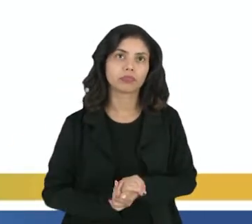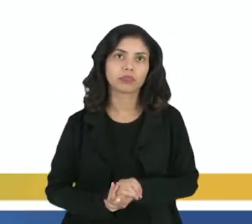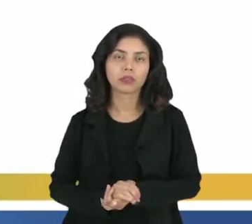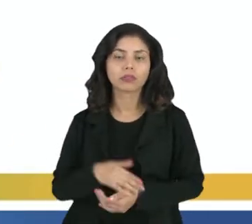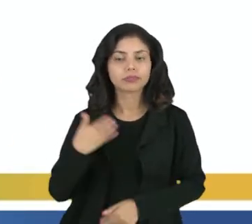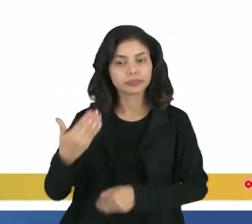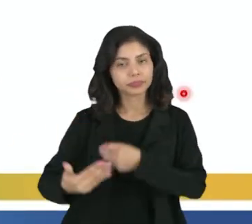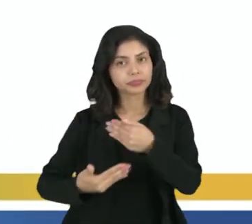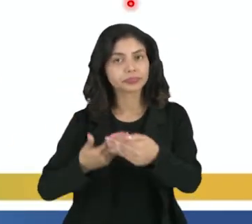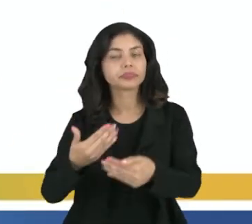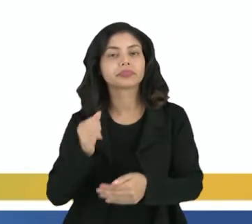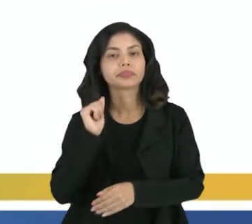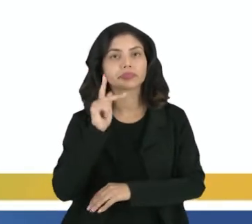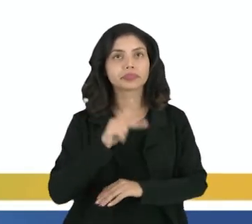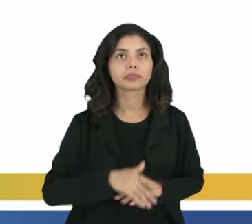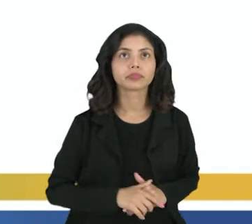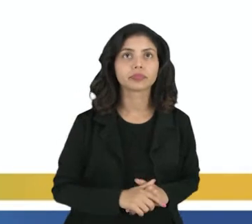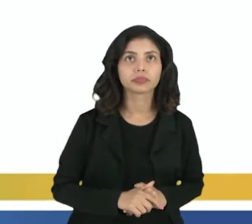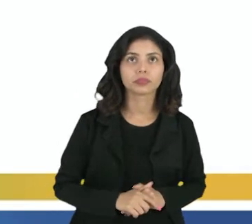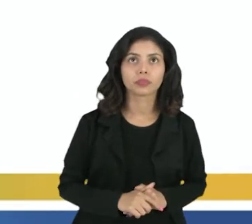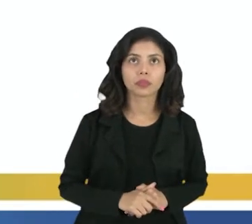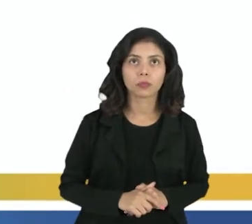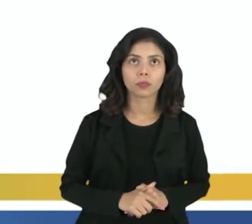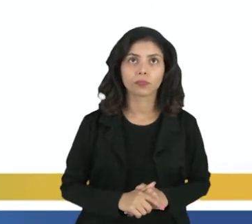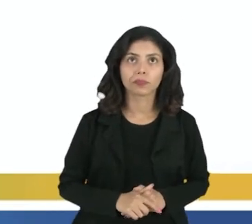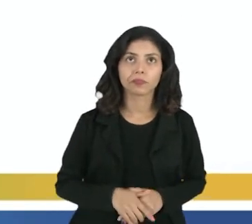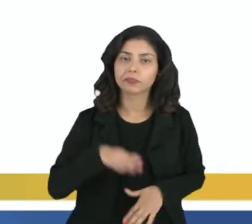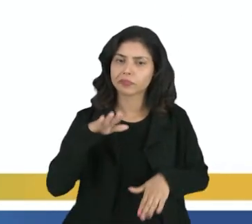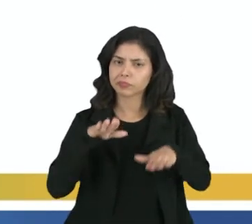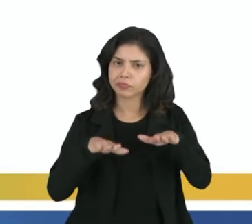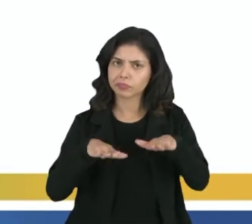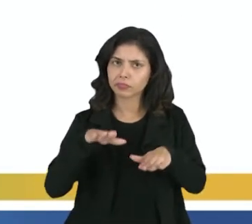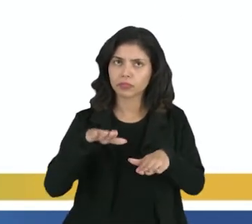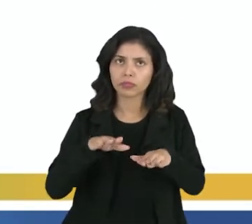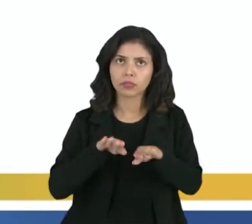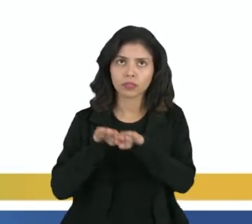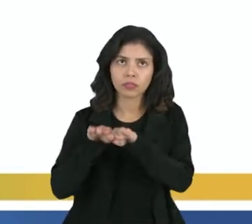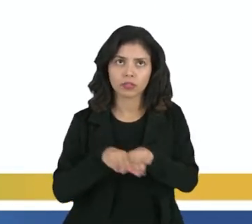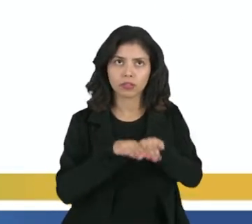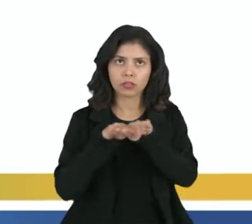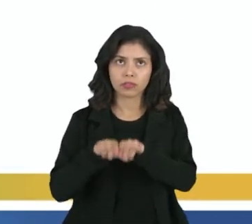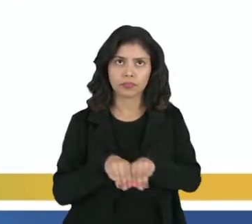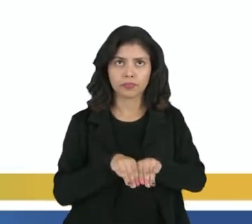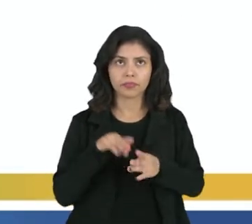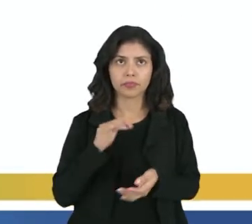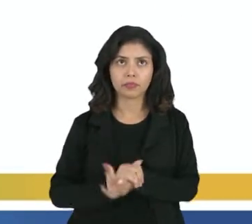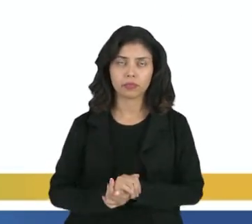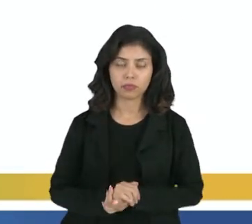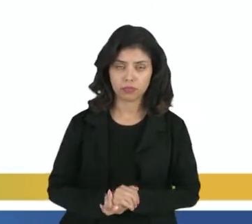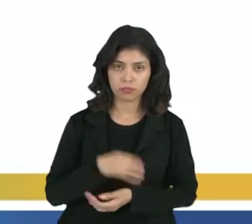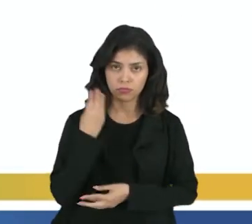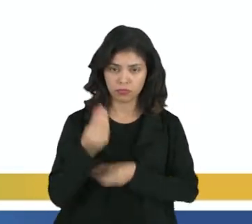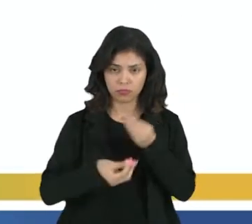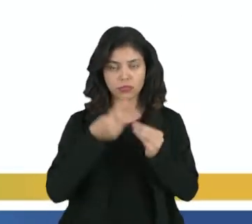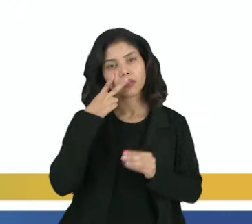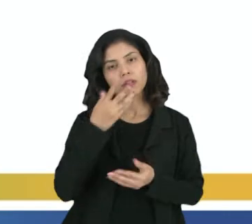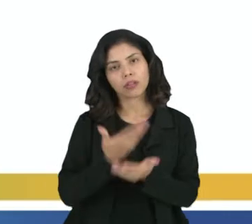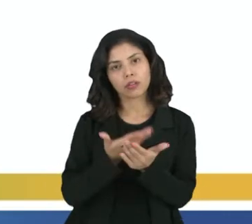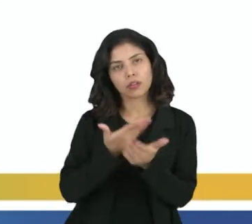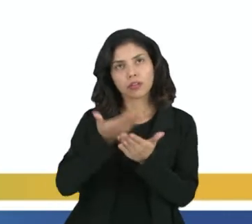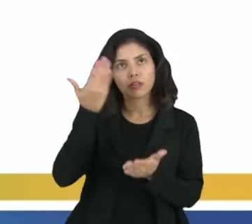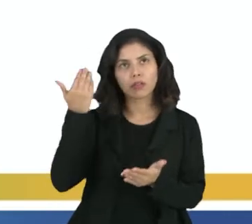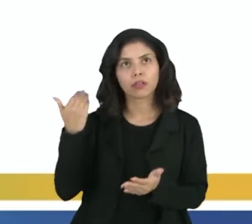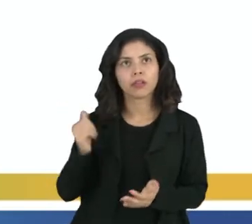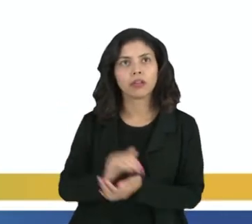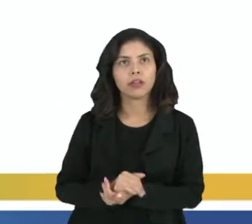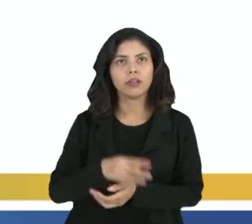desse processo, ok? E o equilíbrio ambiental? O equilíbrio ambiental, como a gente viu na aula passada, a gente